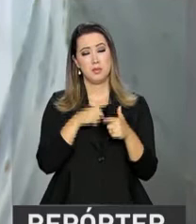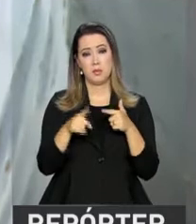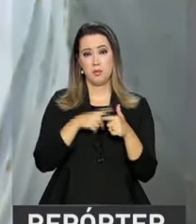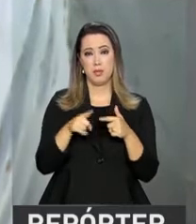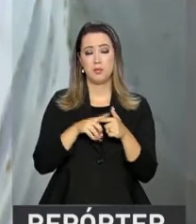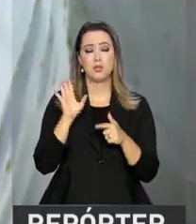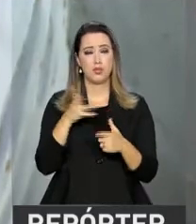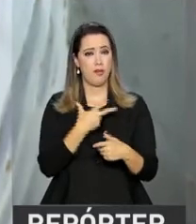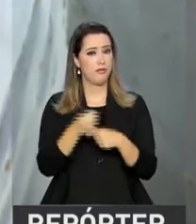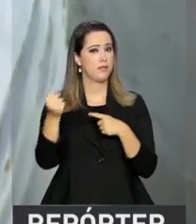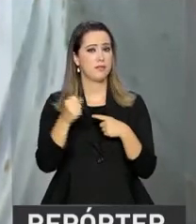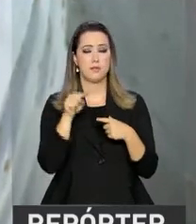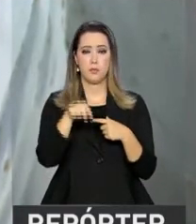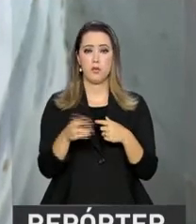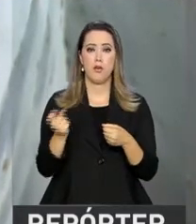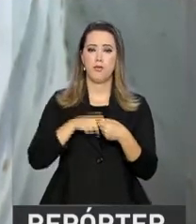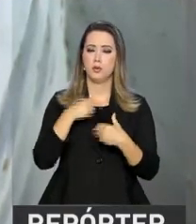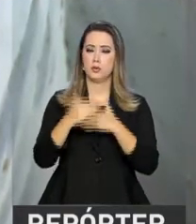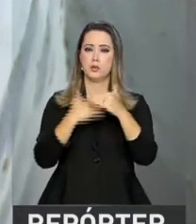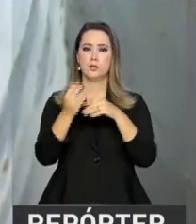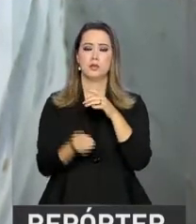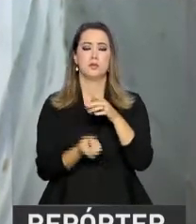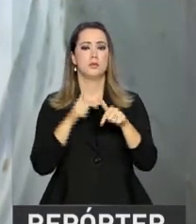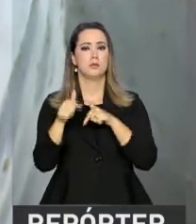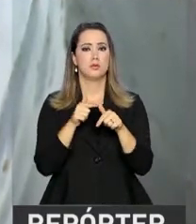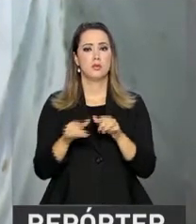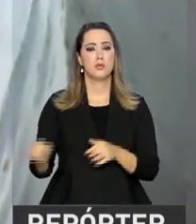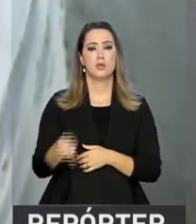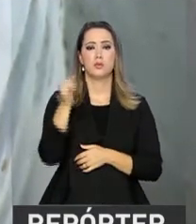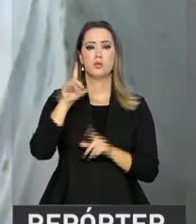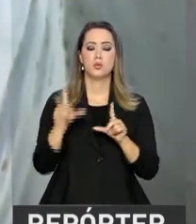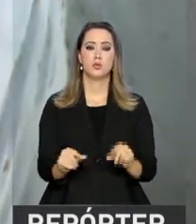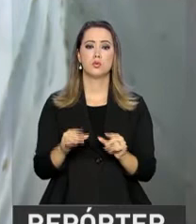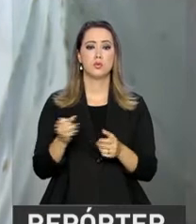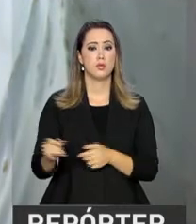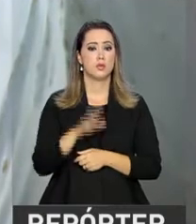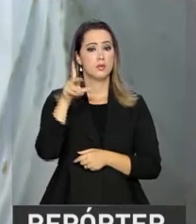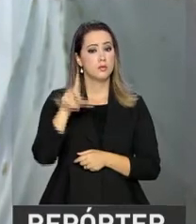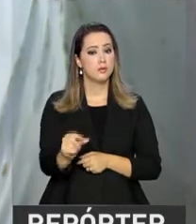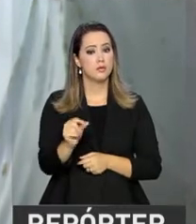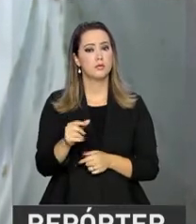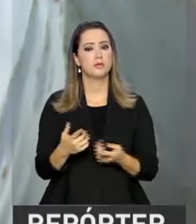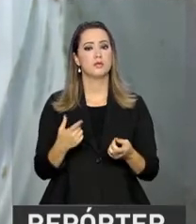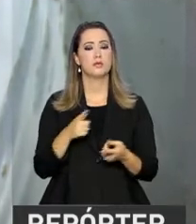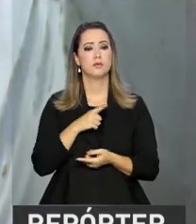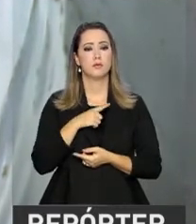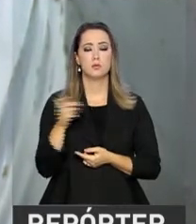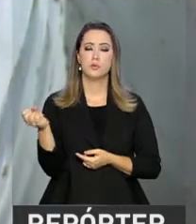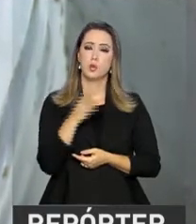foi superada os empregos estão retornando os juros caíram a inflação caiu ea